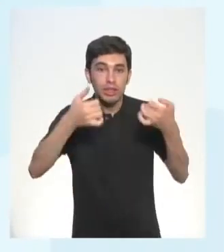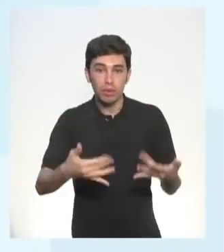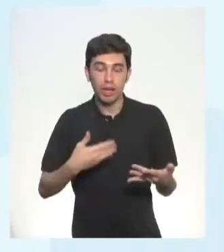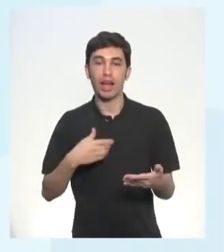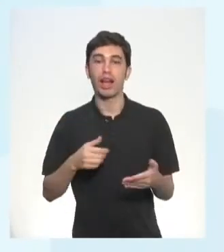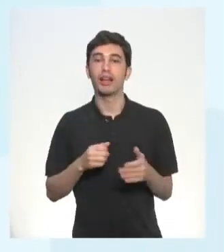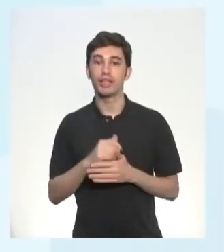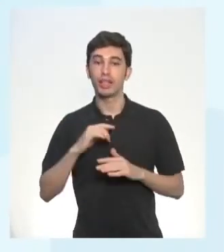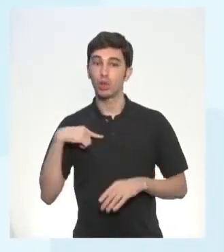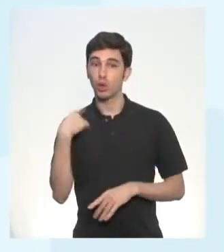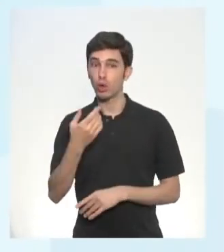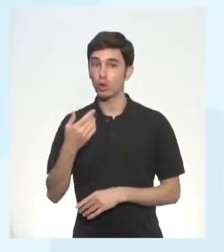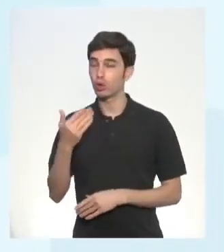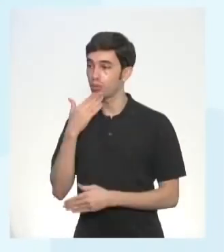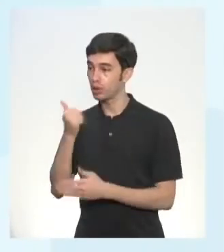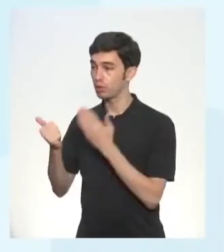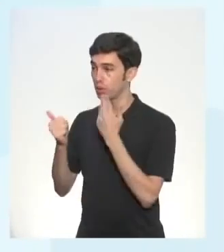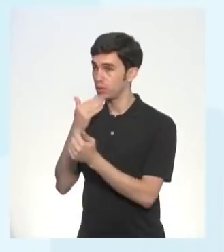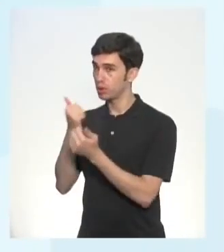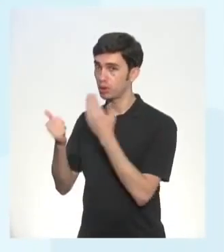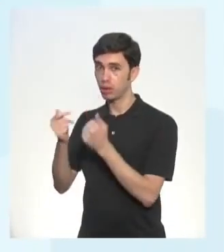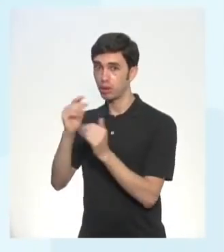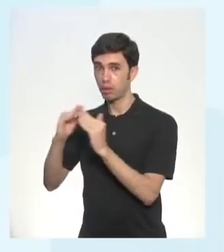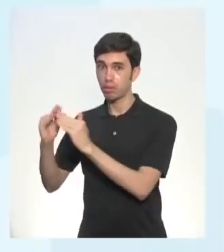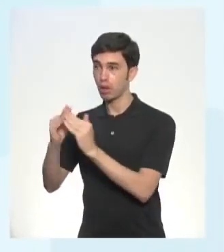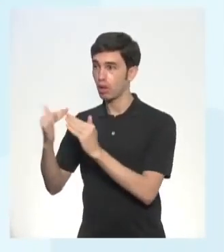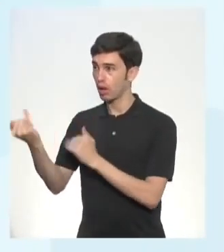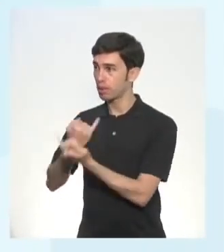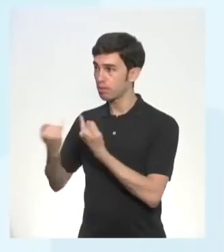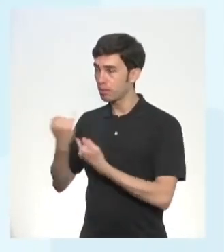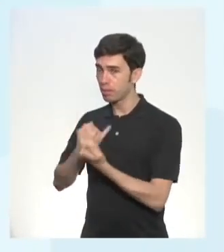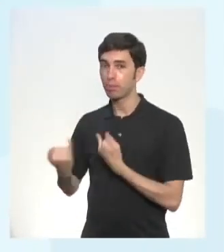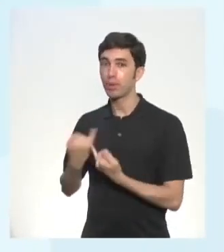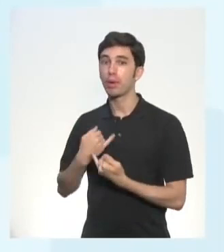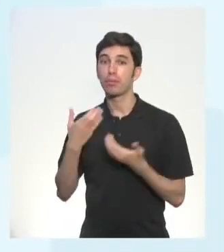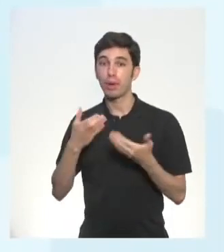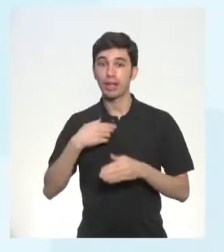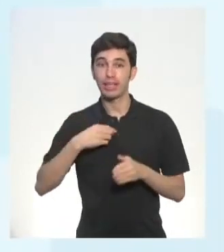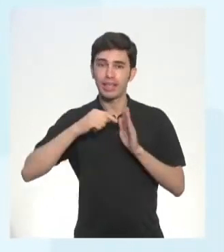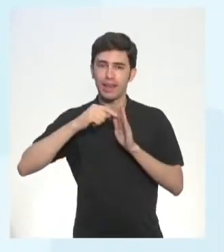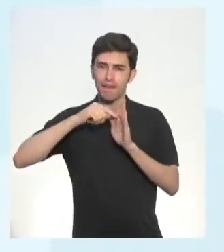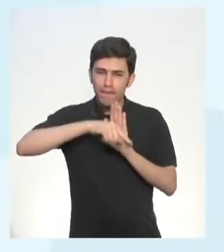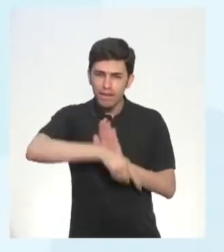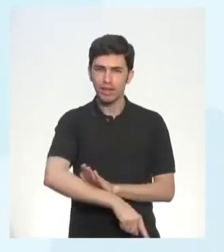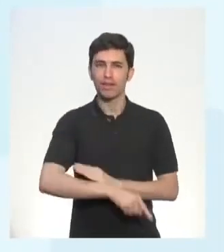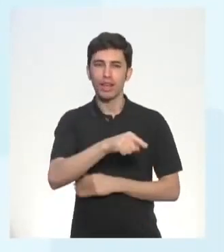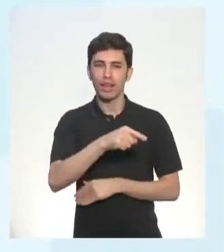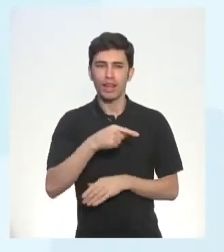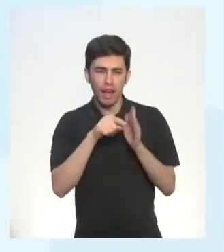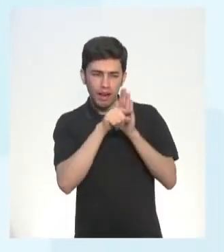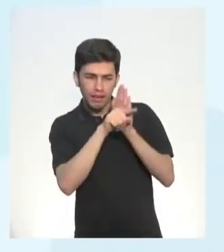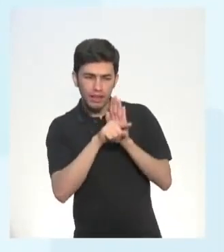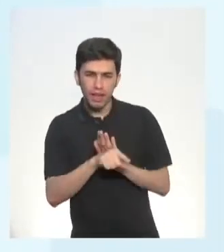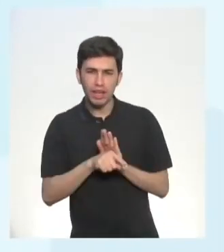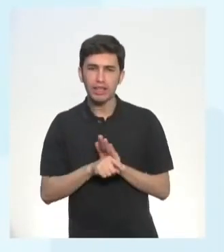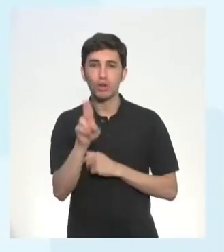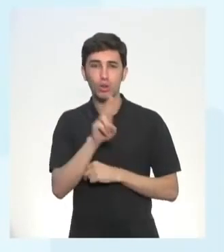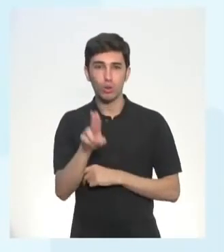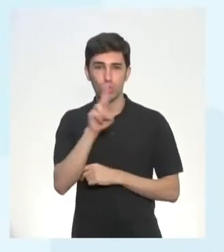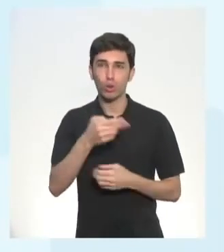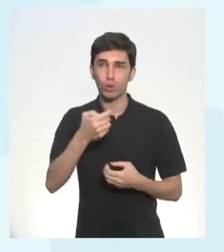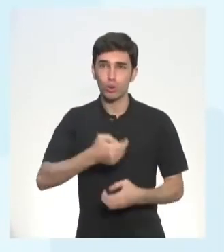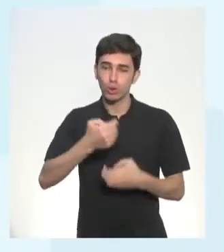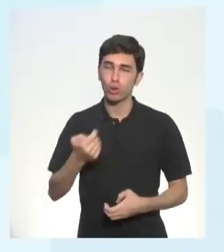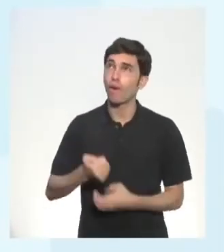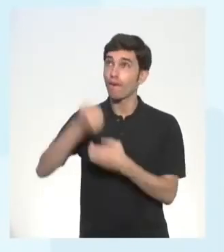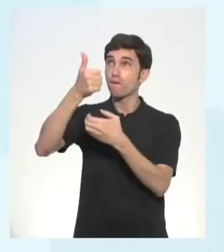inúmeros pedidos dos moradores para que se intensifique a fiscalização de uso de fogos nas festas de final de